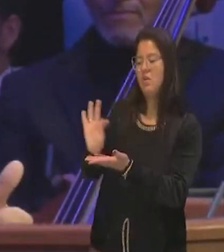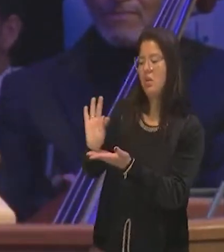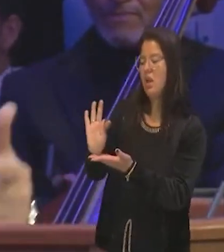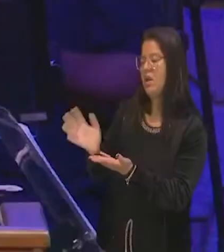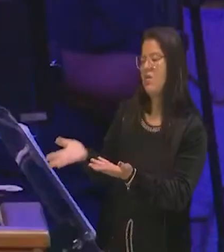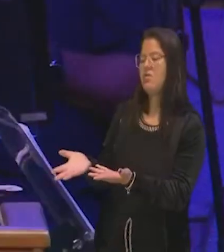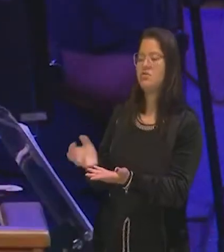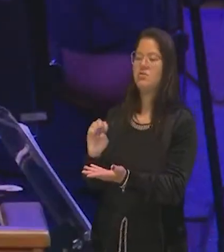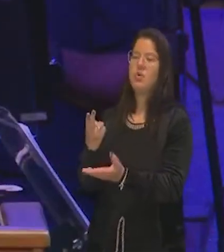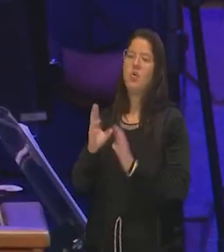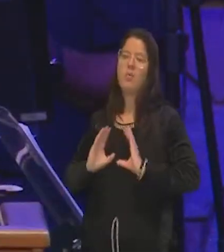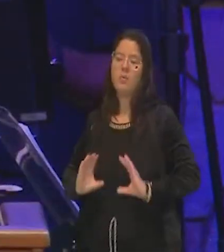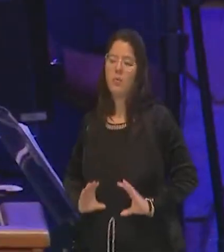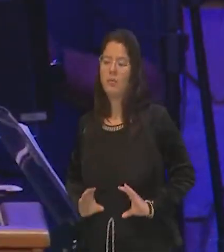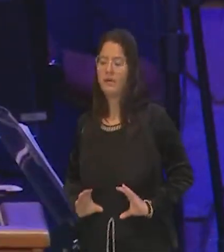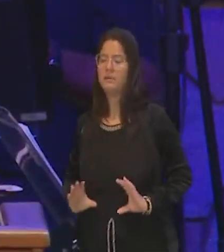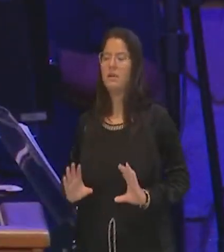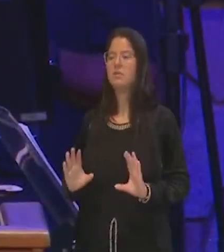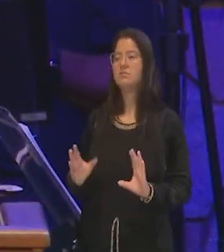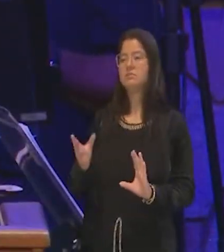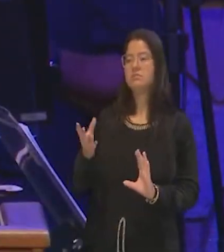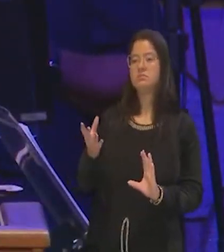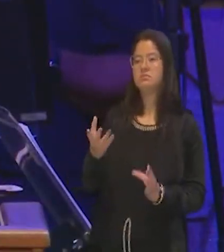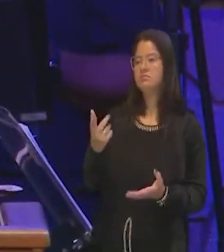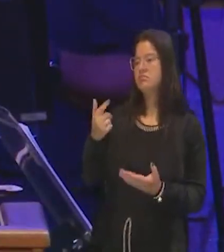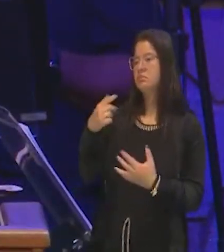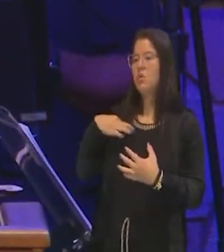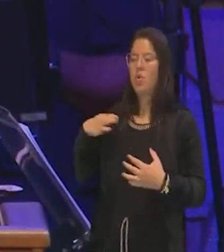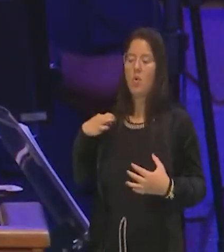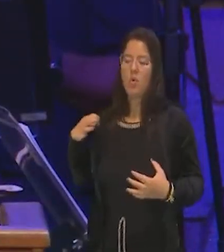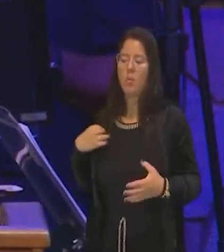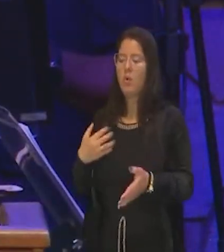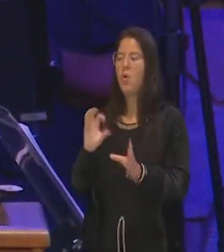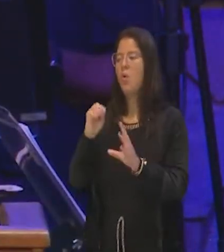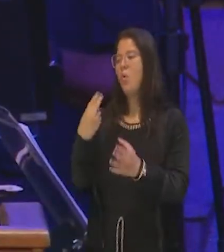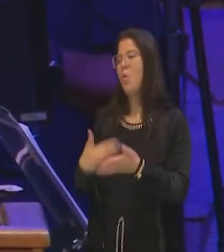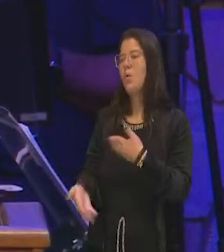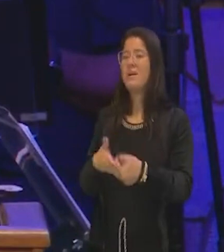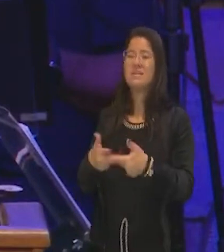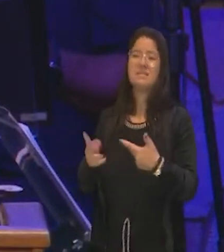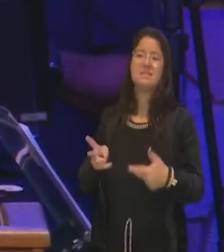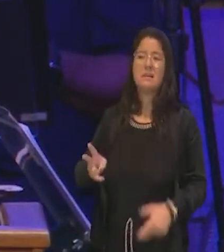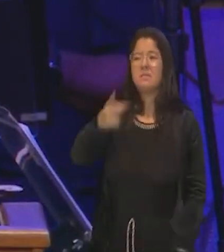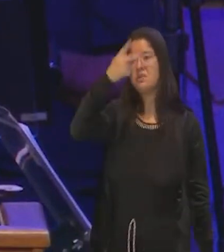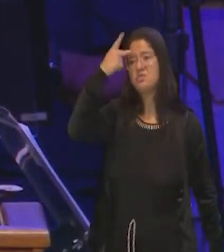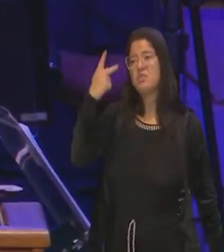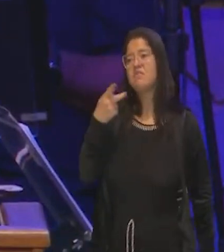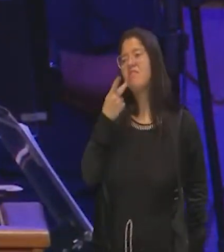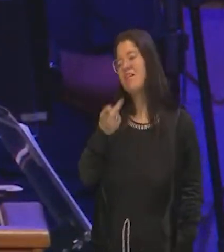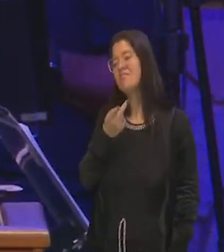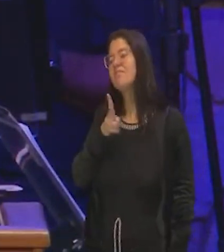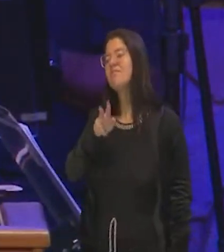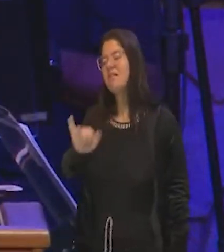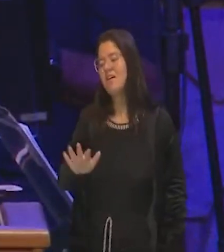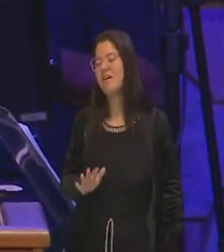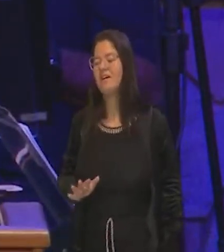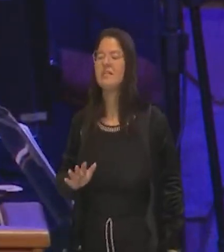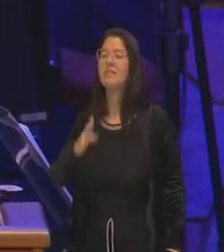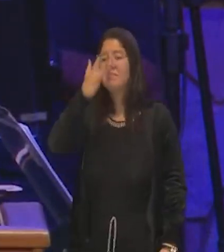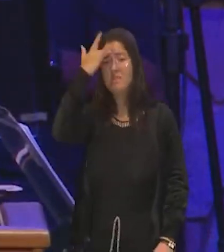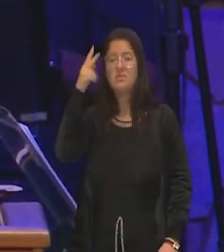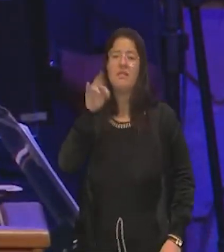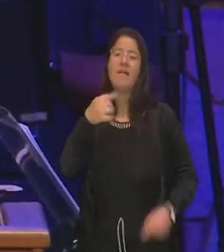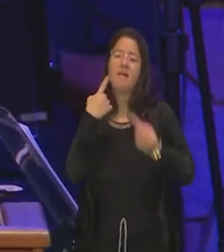homilético, comportamental, a sua indumentária ou qualquer outra coisa, sempre haverá alguma